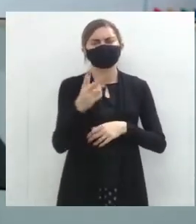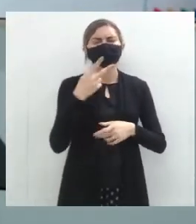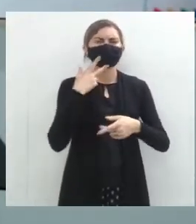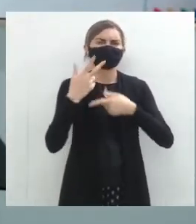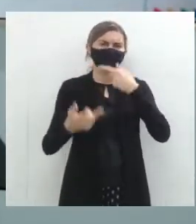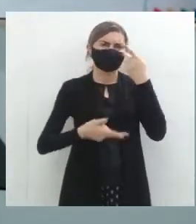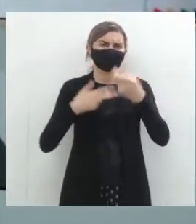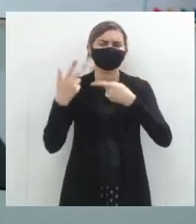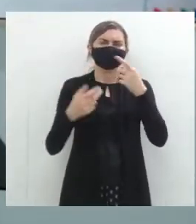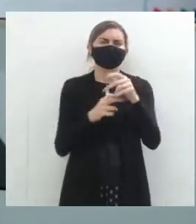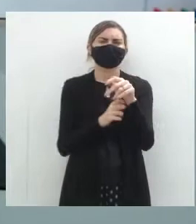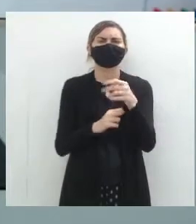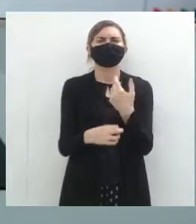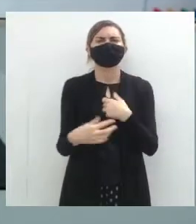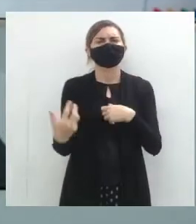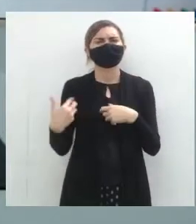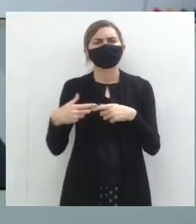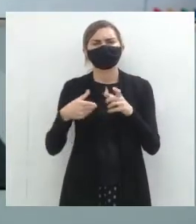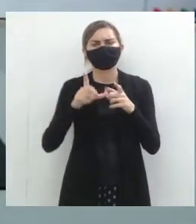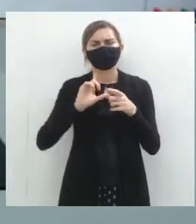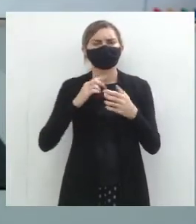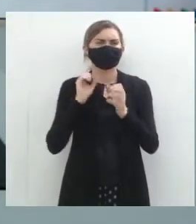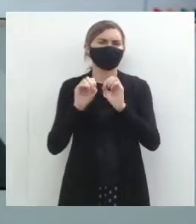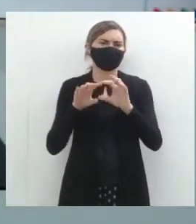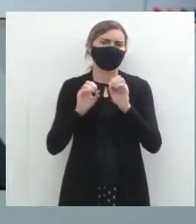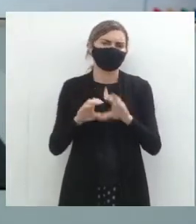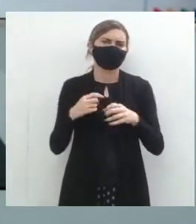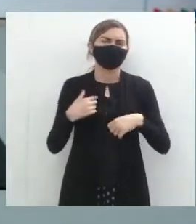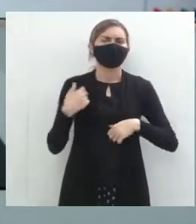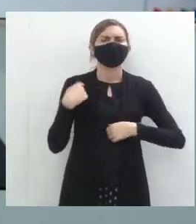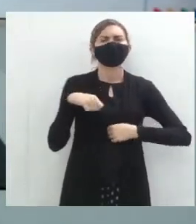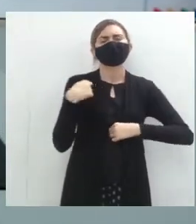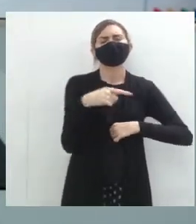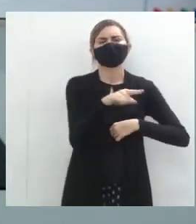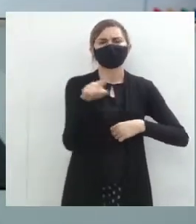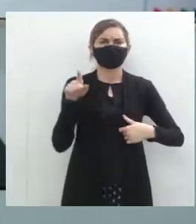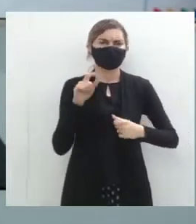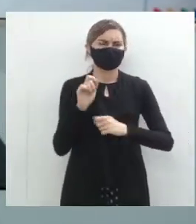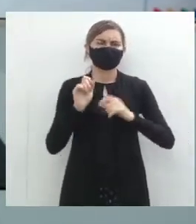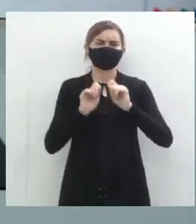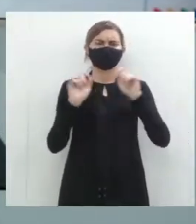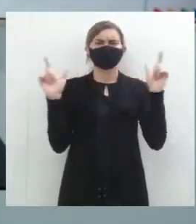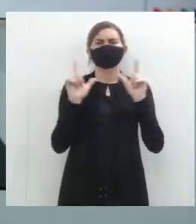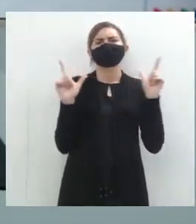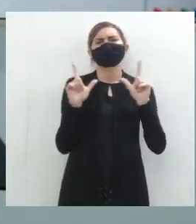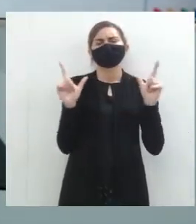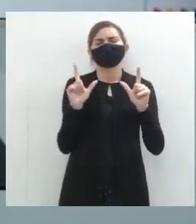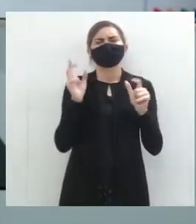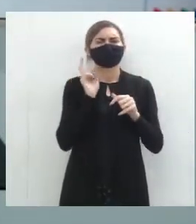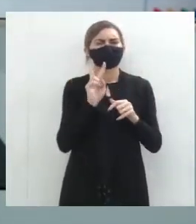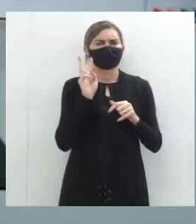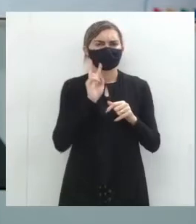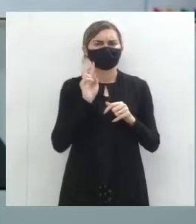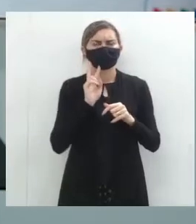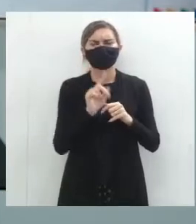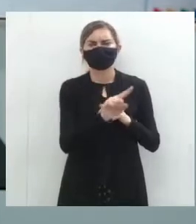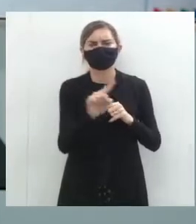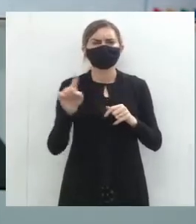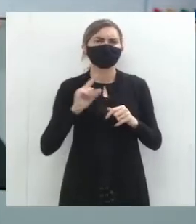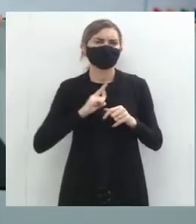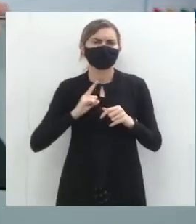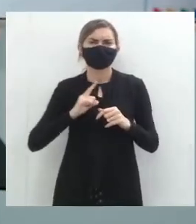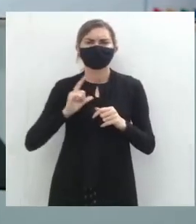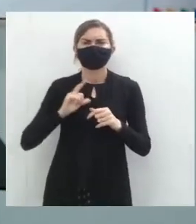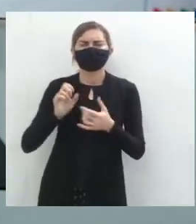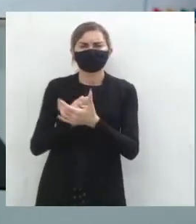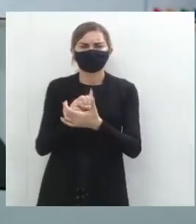de sal mineral e tudo, antes da gente começar a aula, eu preciso que vocês fiquem ligados, tá? Lembrem de... Vocês têm que ir lá no